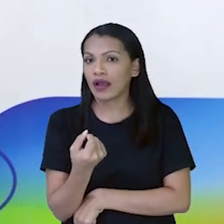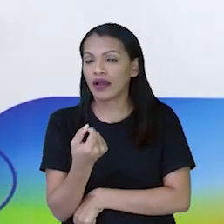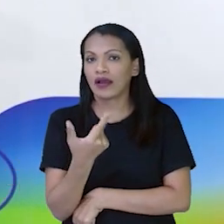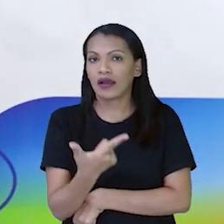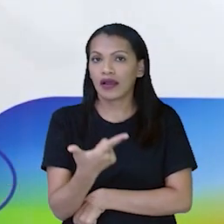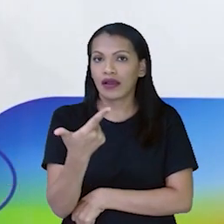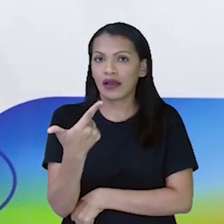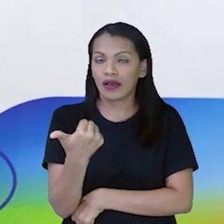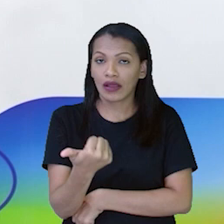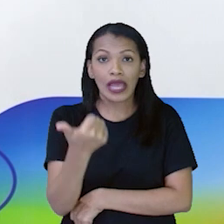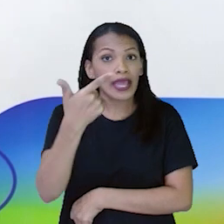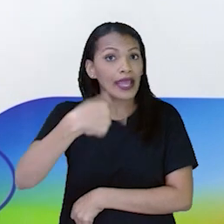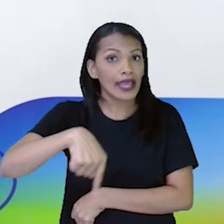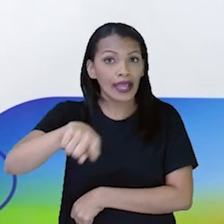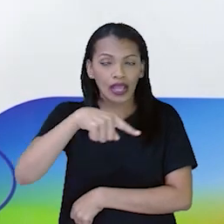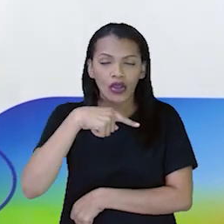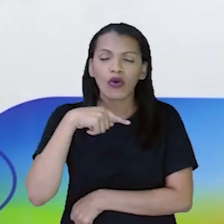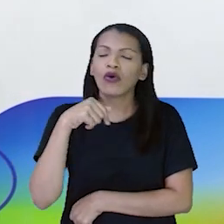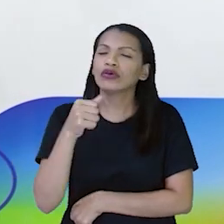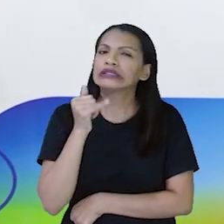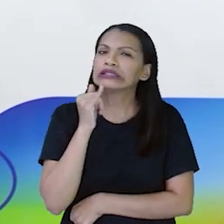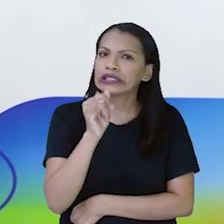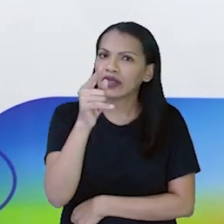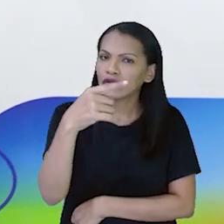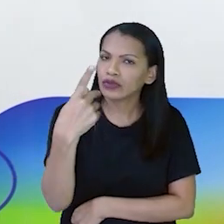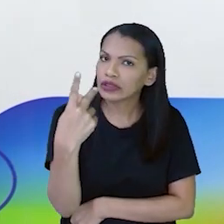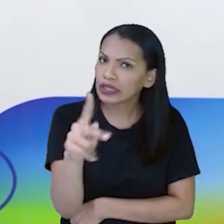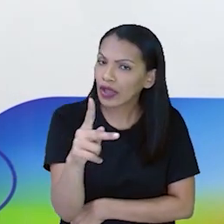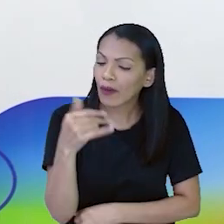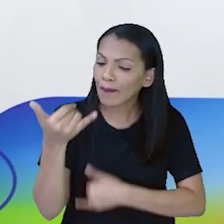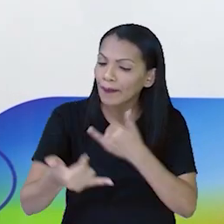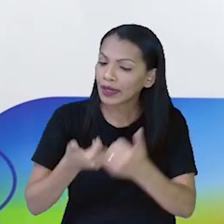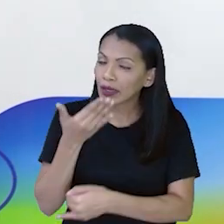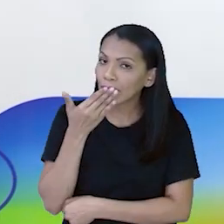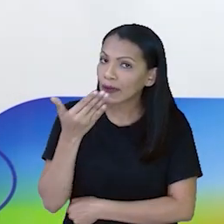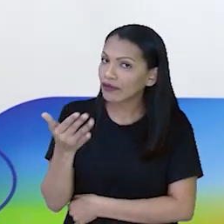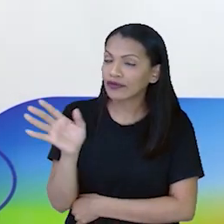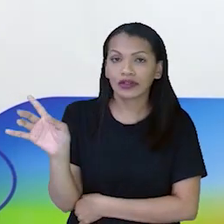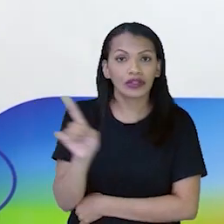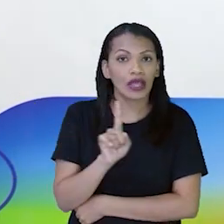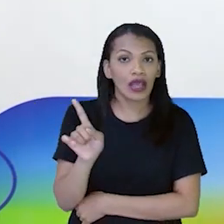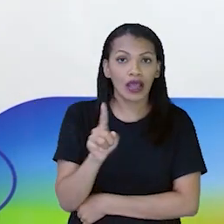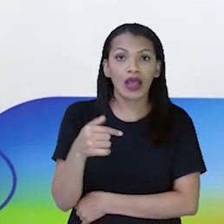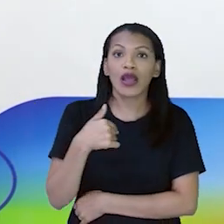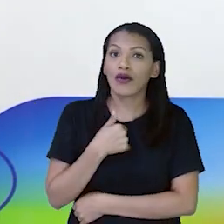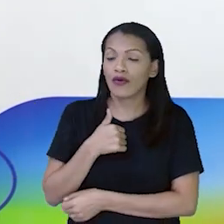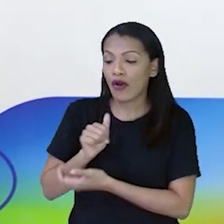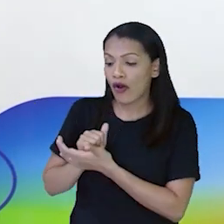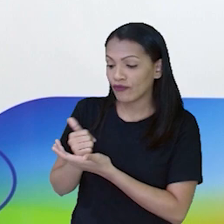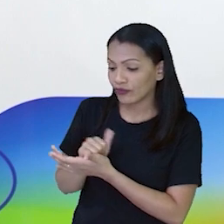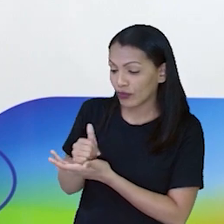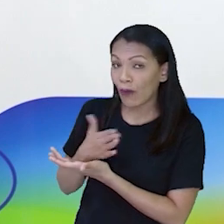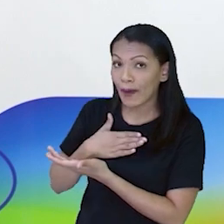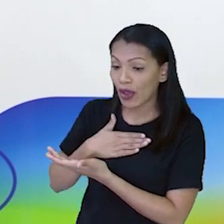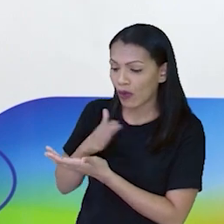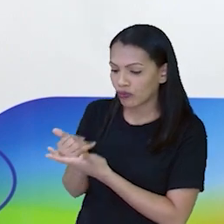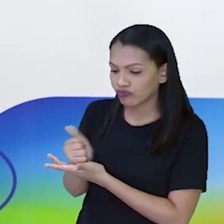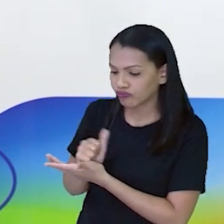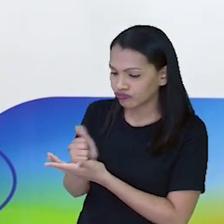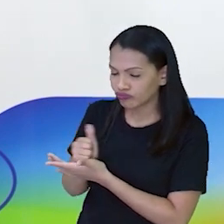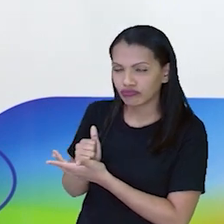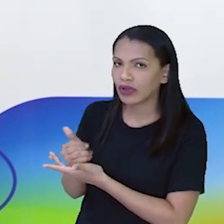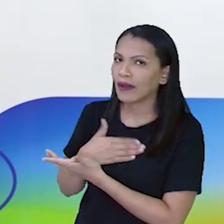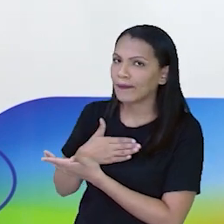estou falando do seu brinquedo favorito. Se eu for escolher o meu brinquedo favorito, seria o meu videogame que está lá na minha casa. Mas não é o